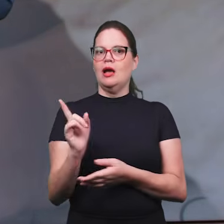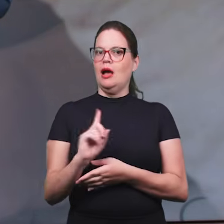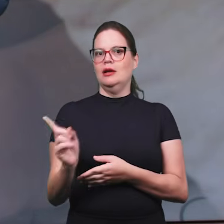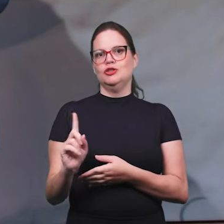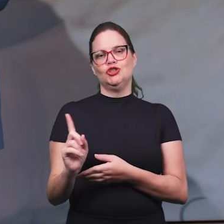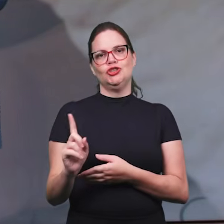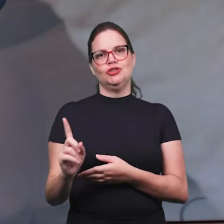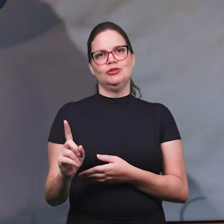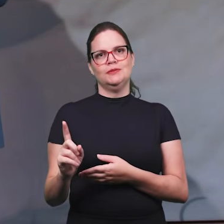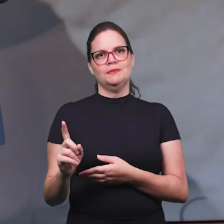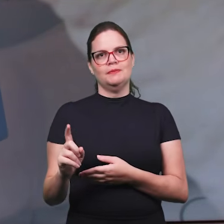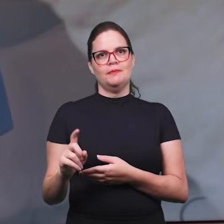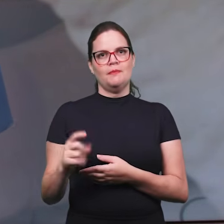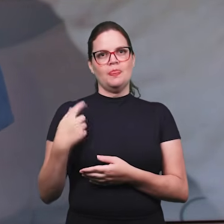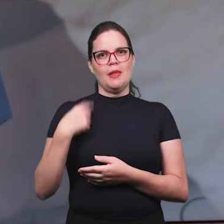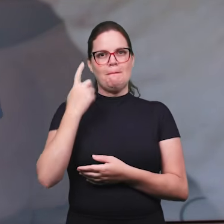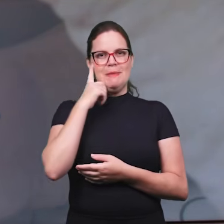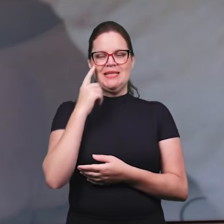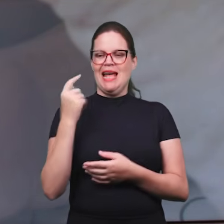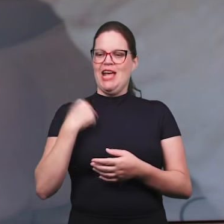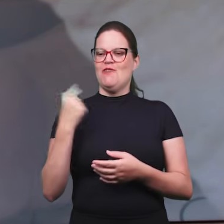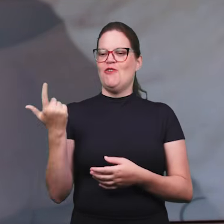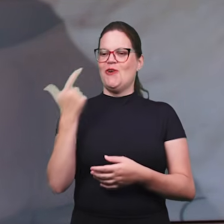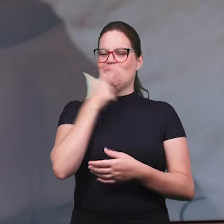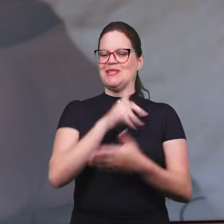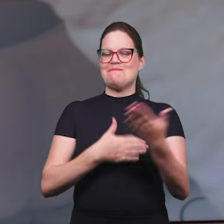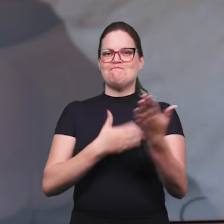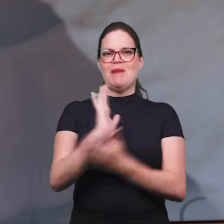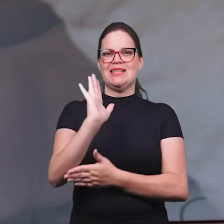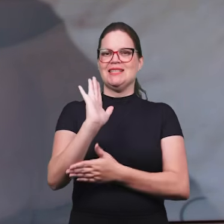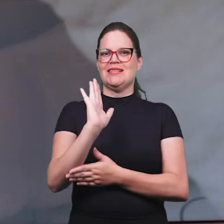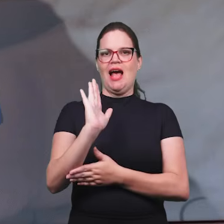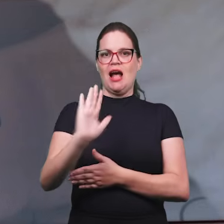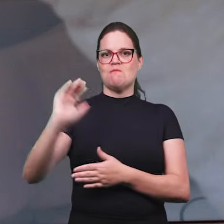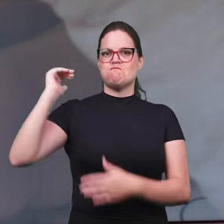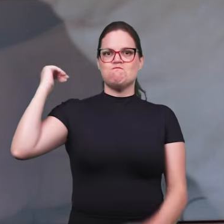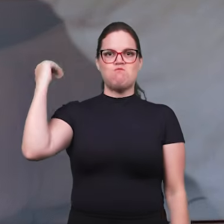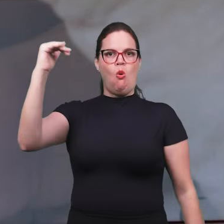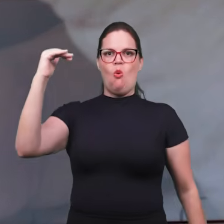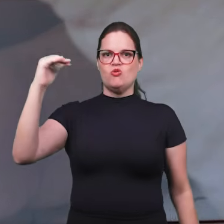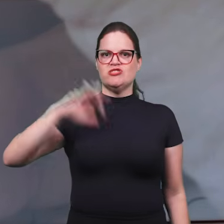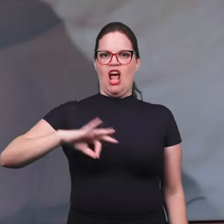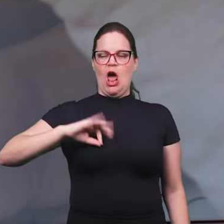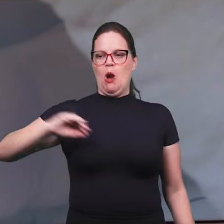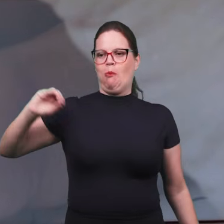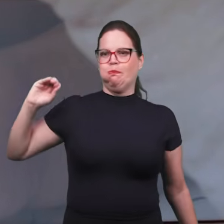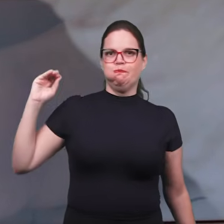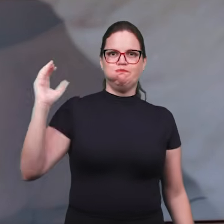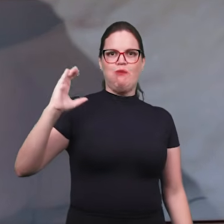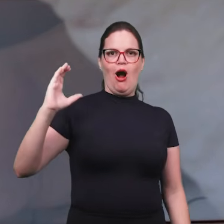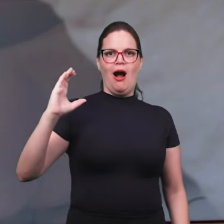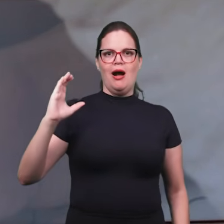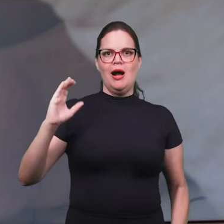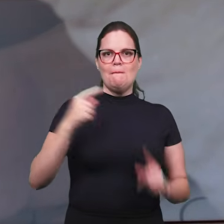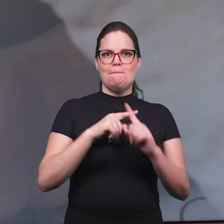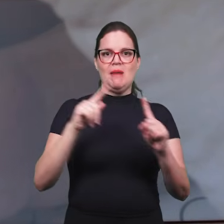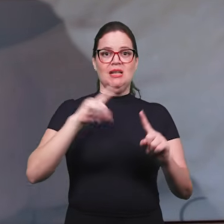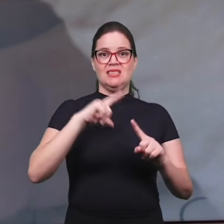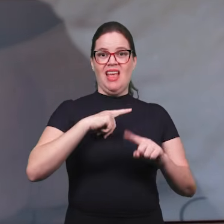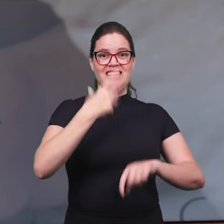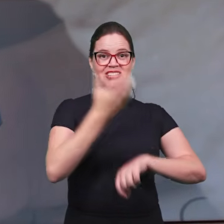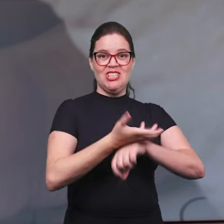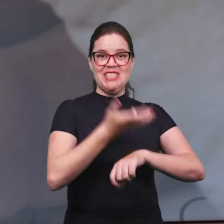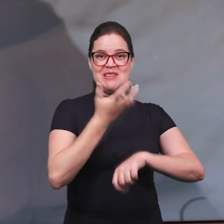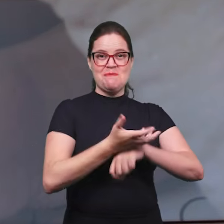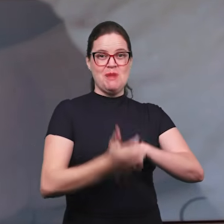expectativas irreais. Acham que vão ser aprovadas em concursos de alto nível, com muitas